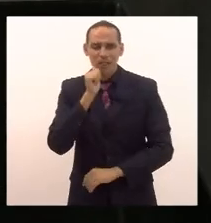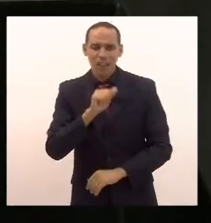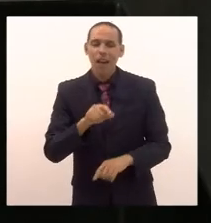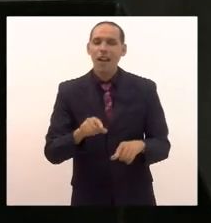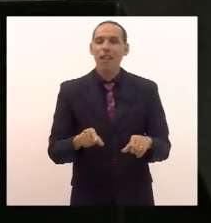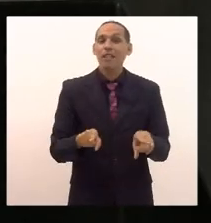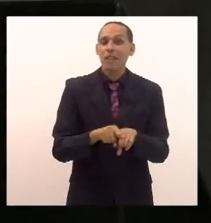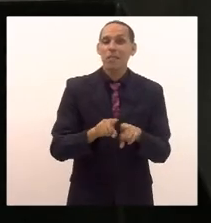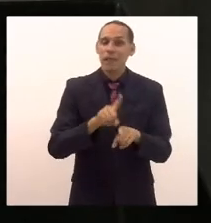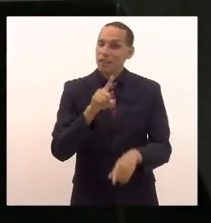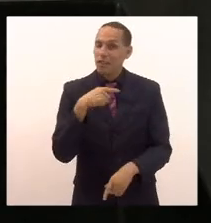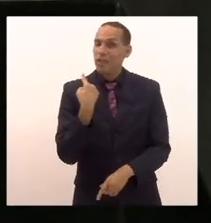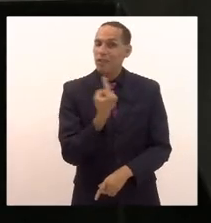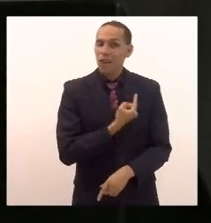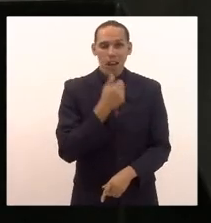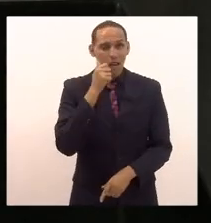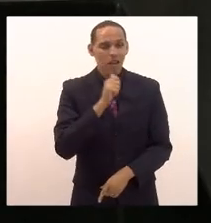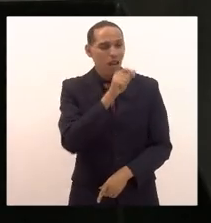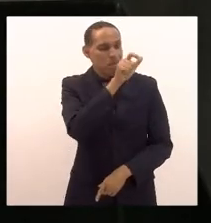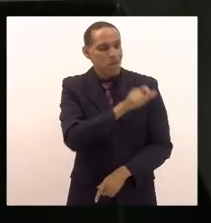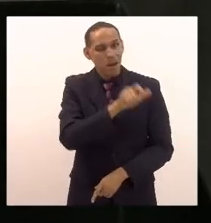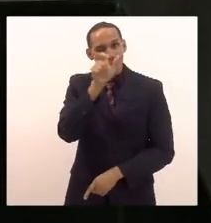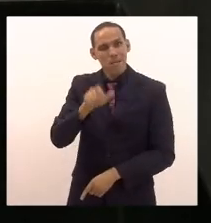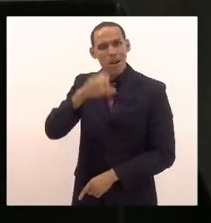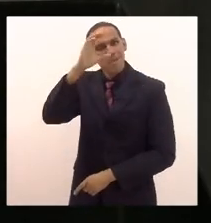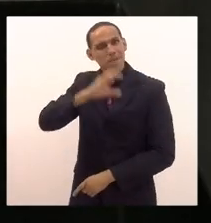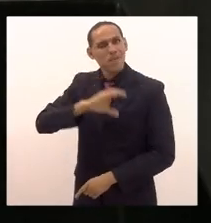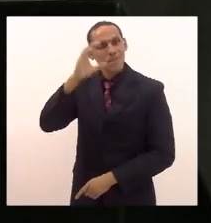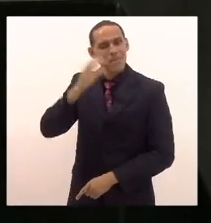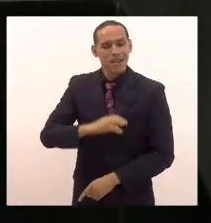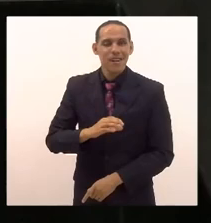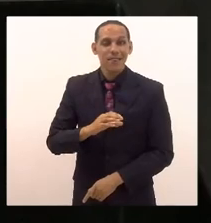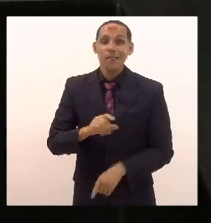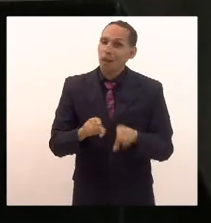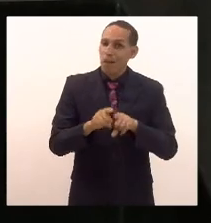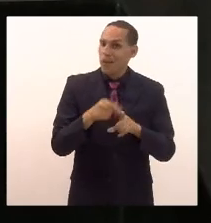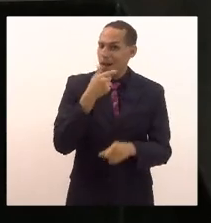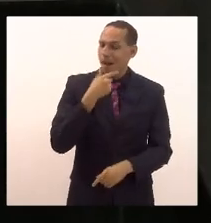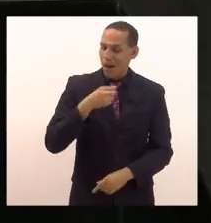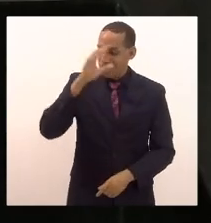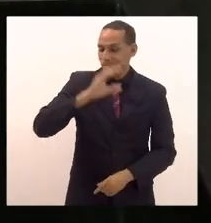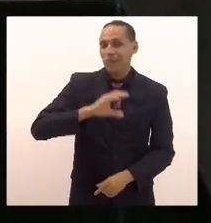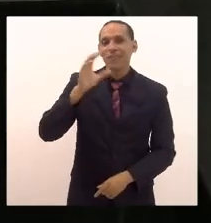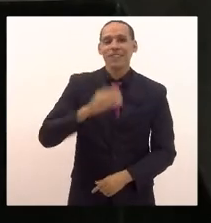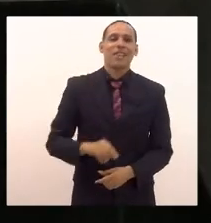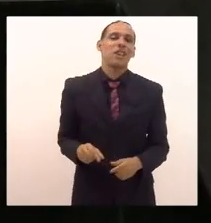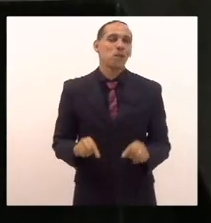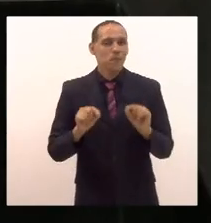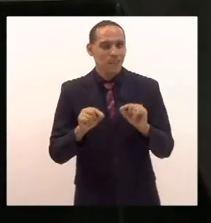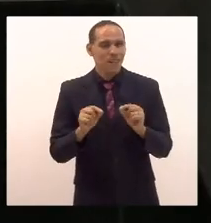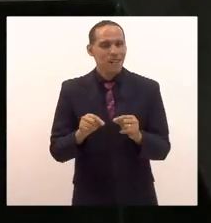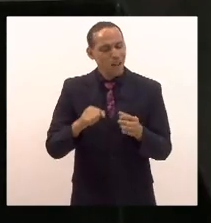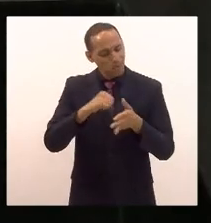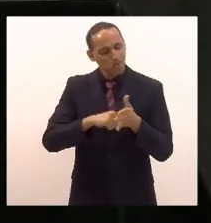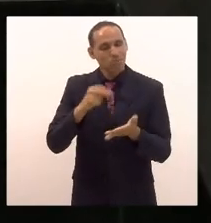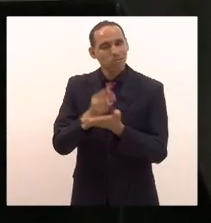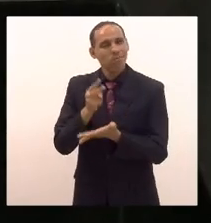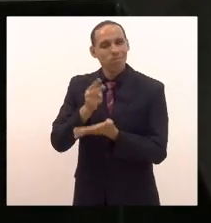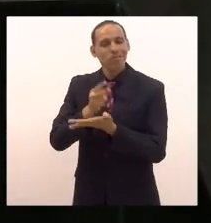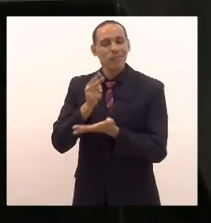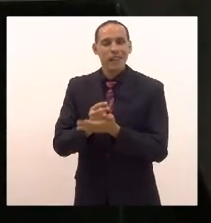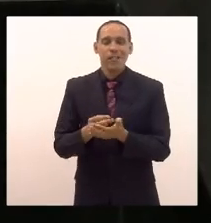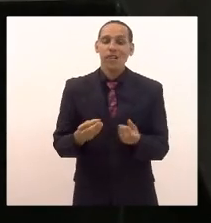mas cada uma de nós enquanto cidadãs e enquanto cidadãos a permanecer nessa luta